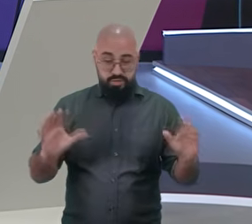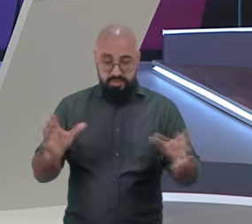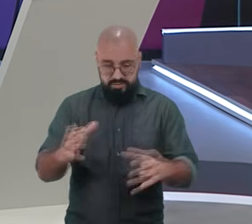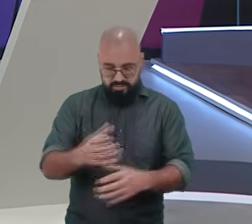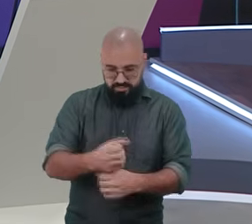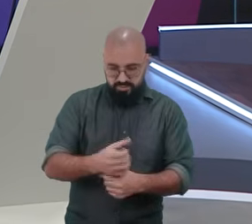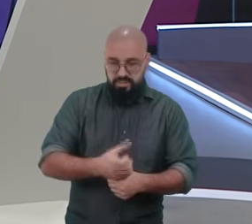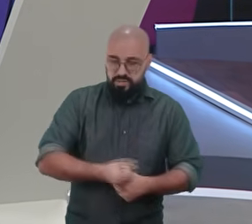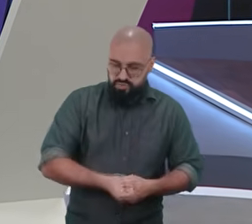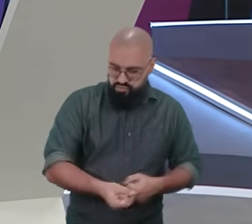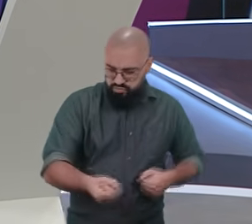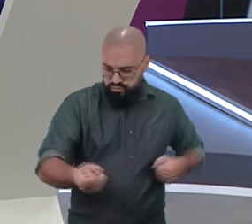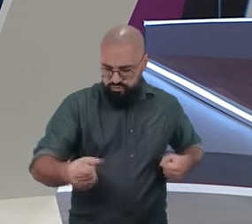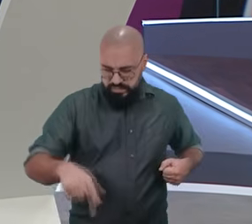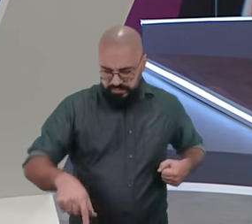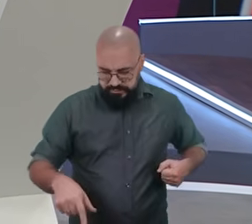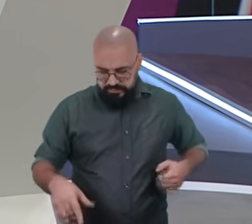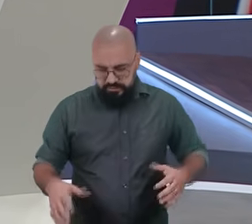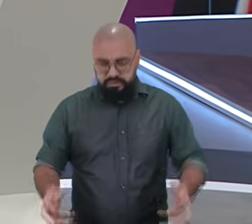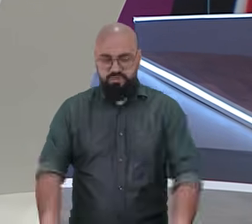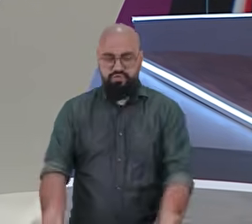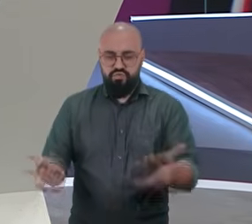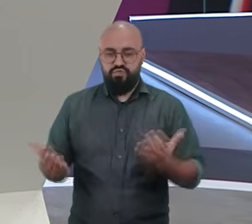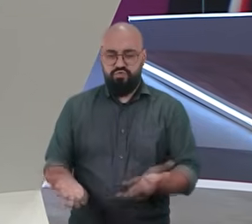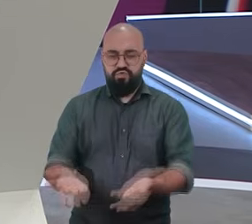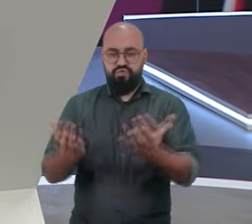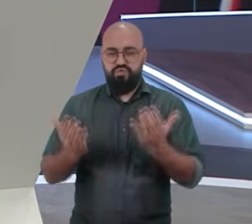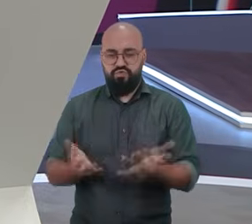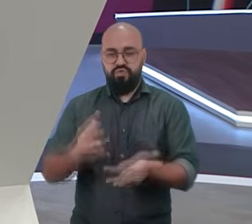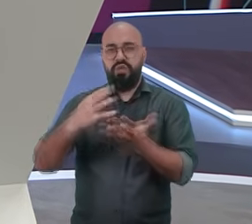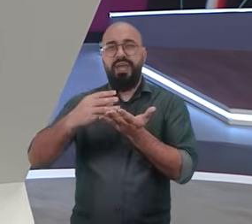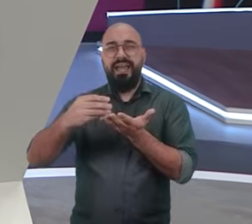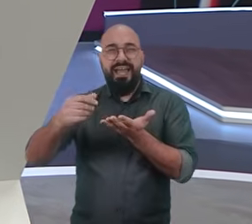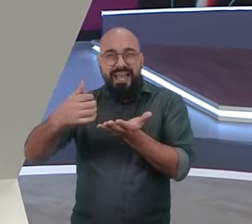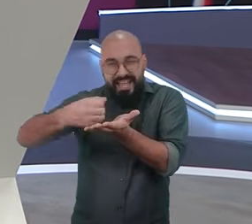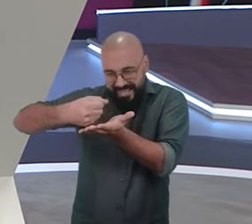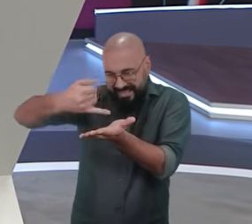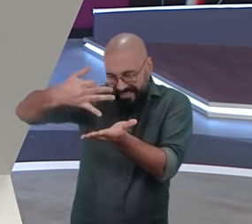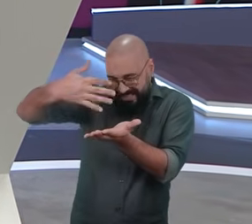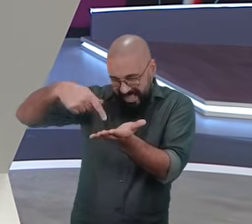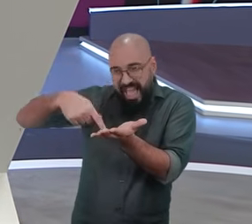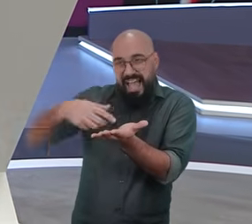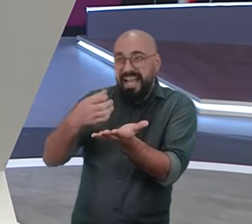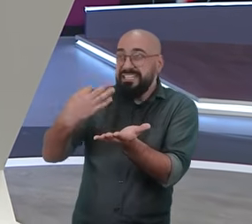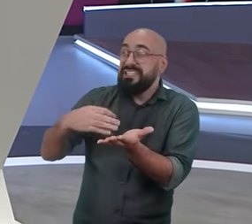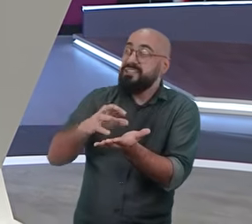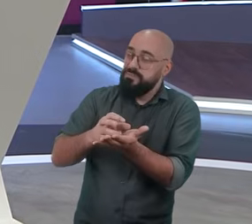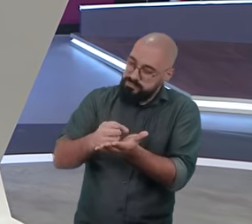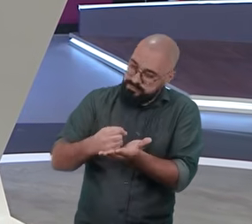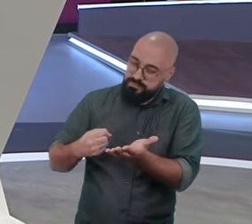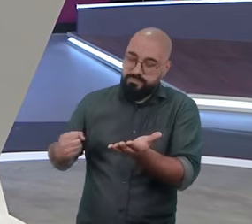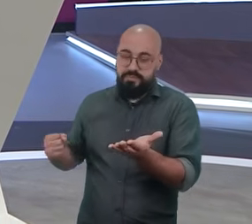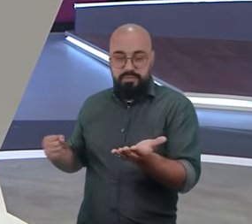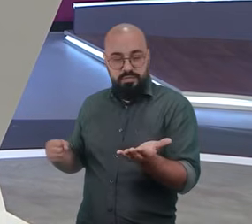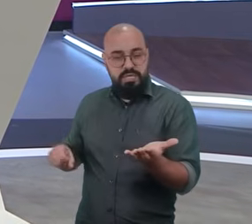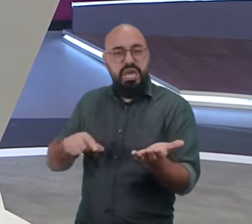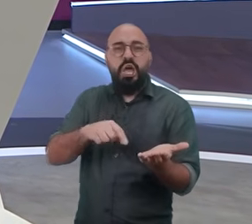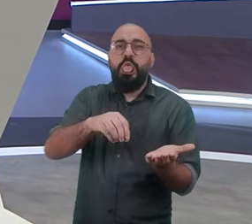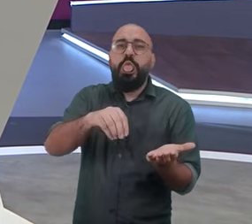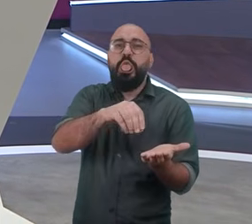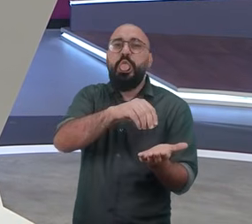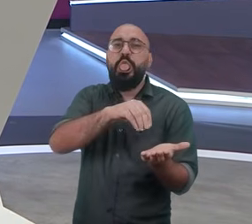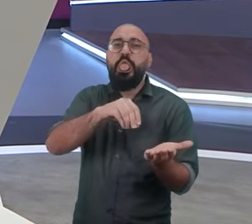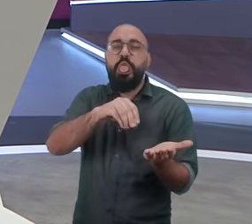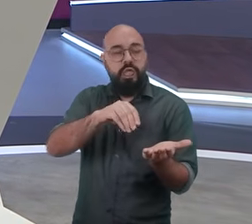serão jogadas no fogo? No fim, depois da colheita, quando tudo terminar. Não está acontecendo agora